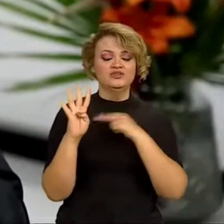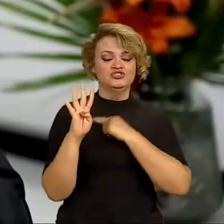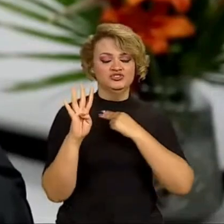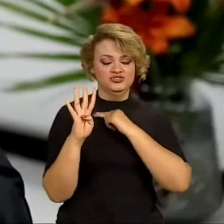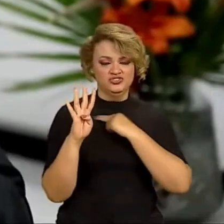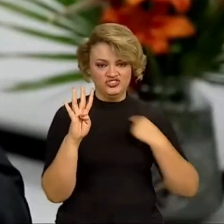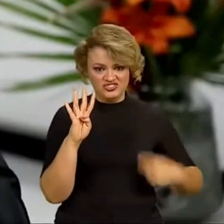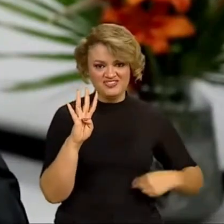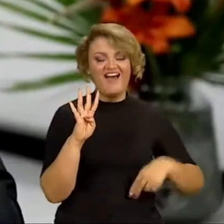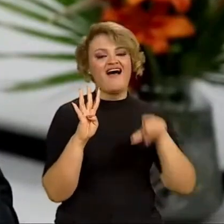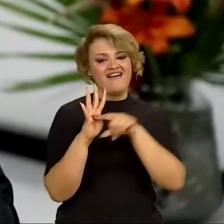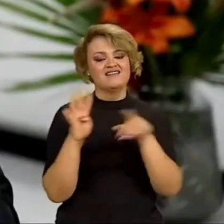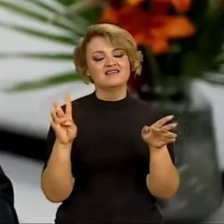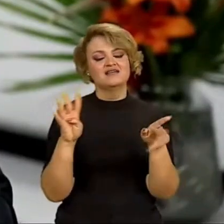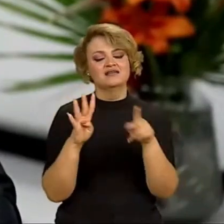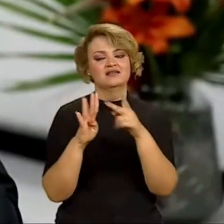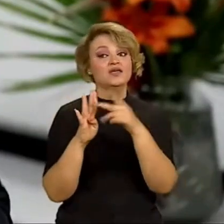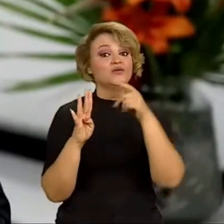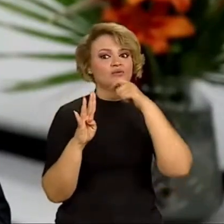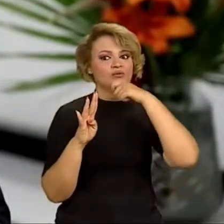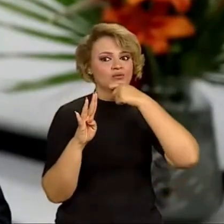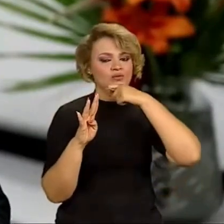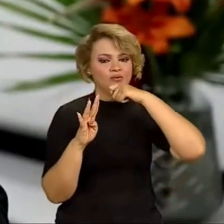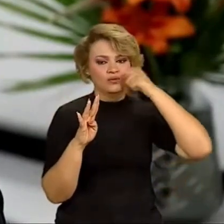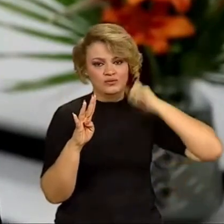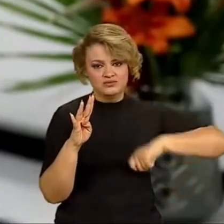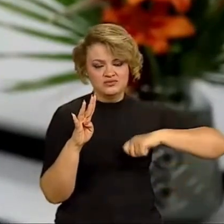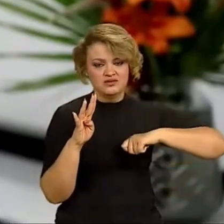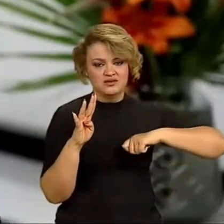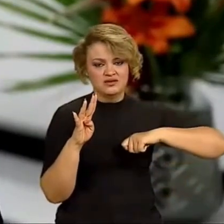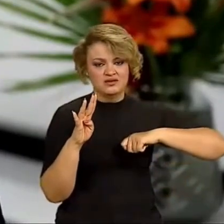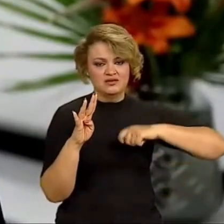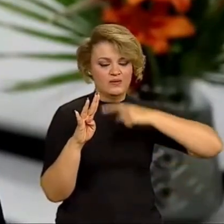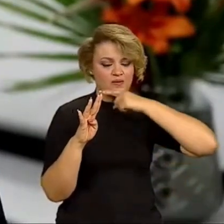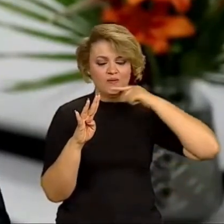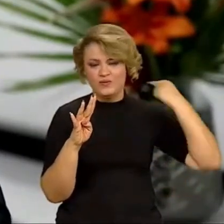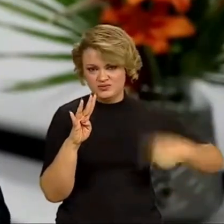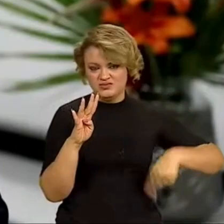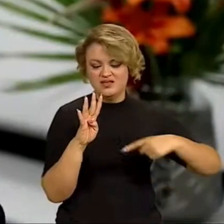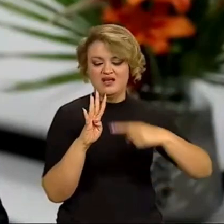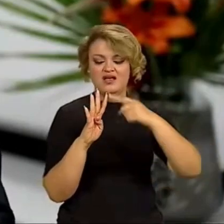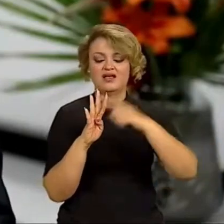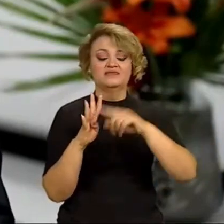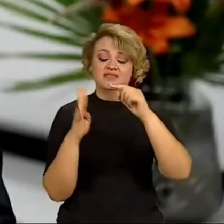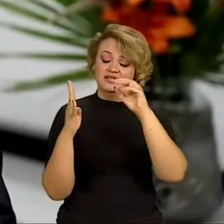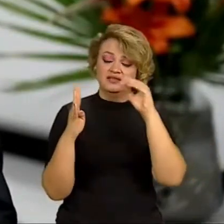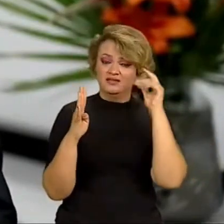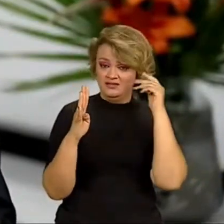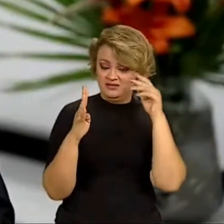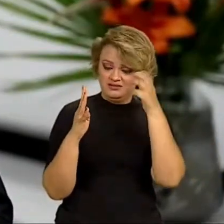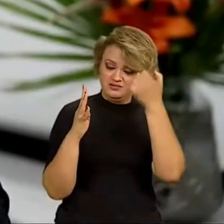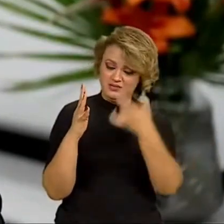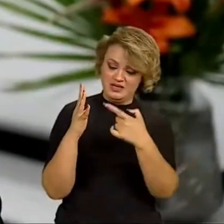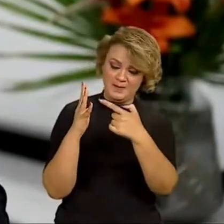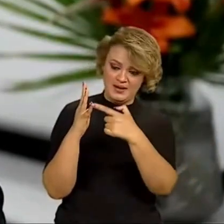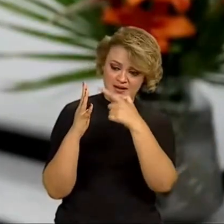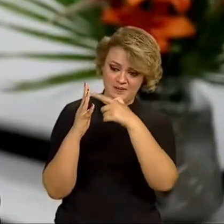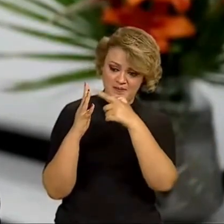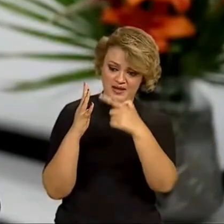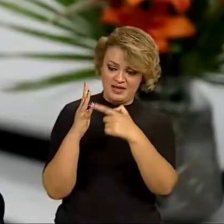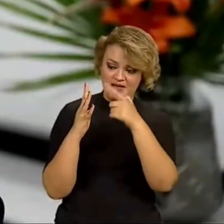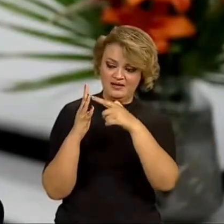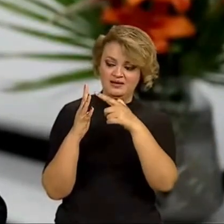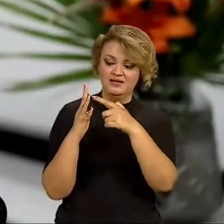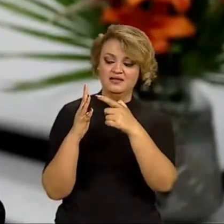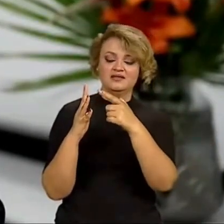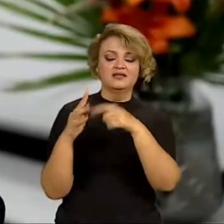E a Rússia, é verdade. É... Então, é preciso que a gente convença a Rússia e a China que Brasil, África do Sul e os